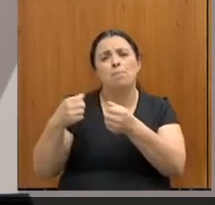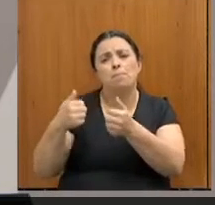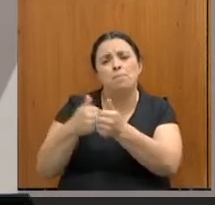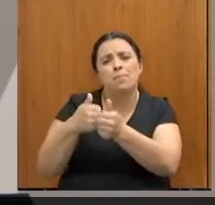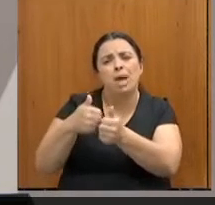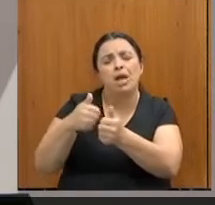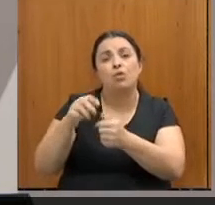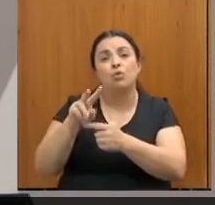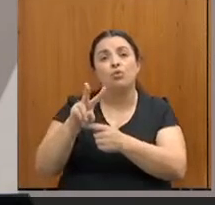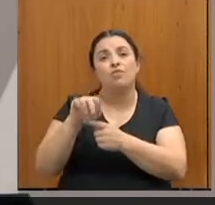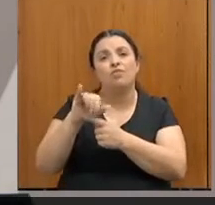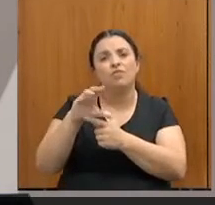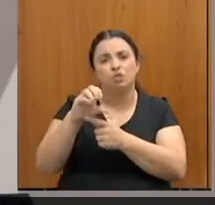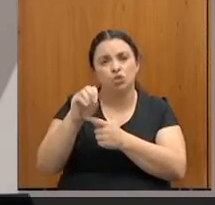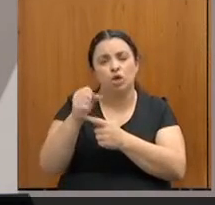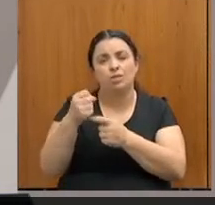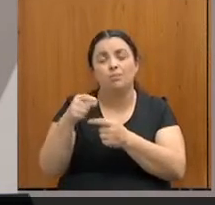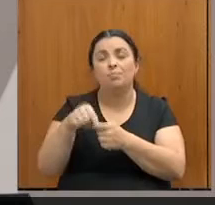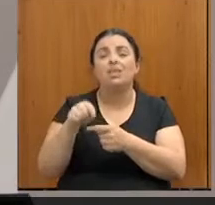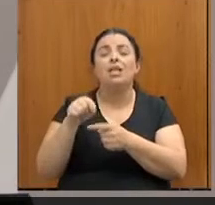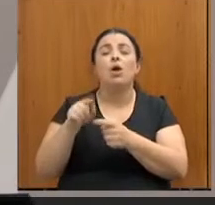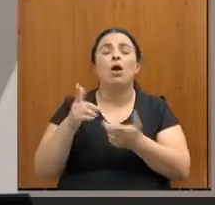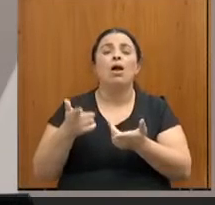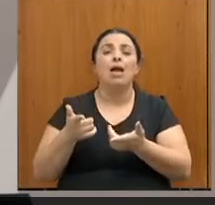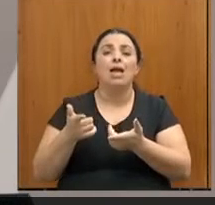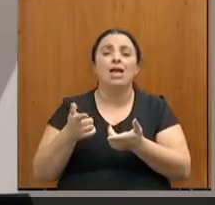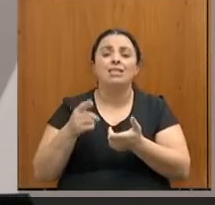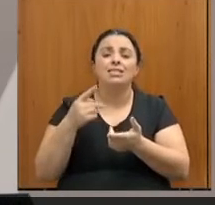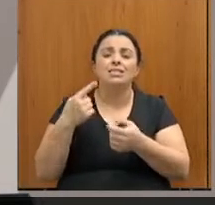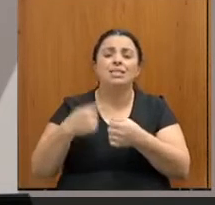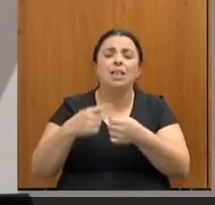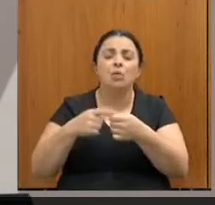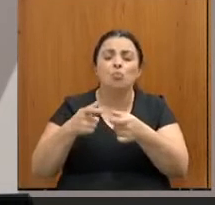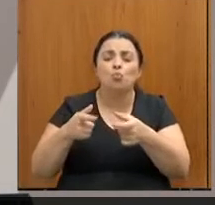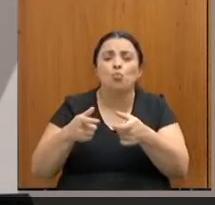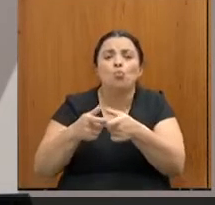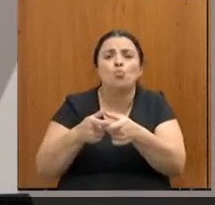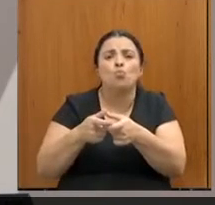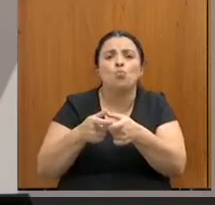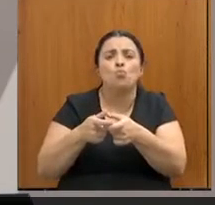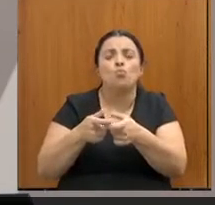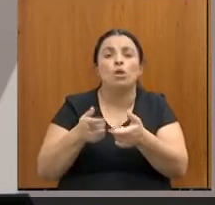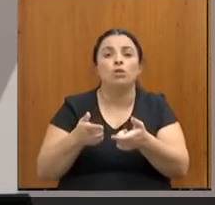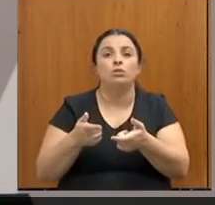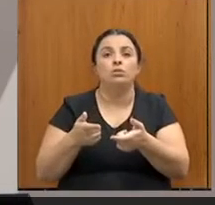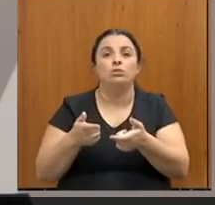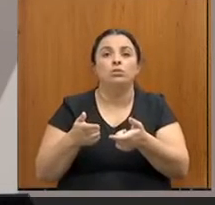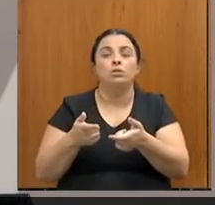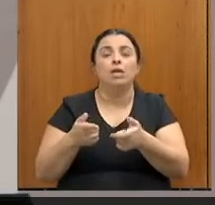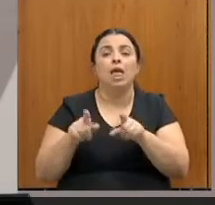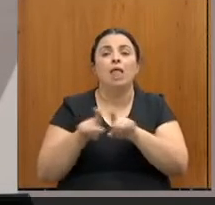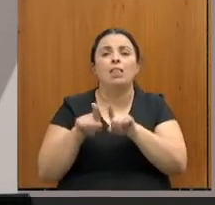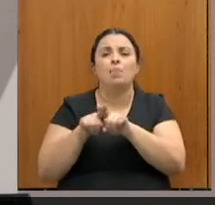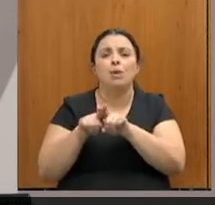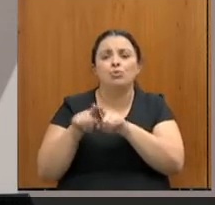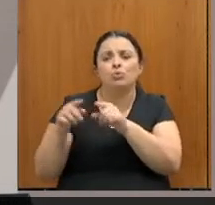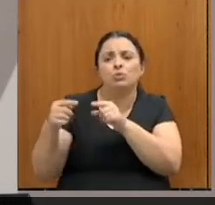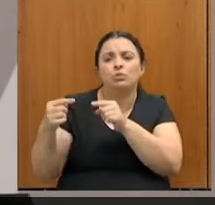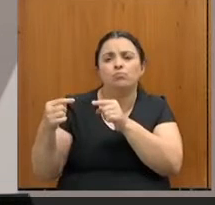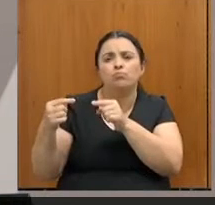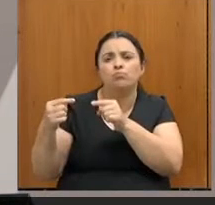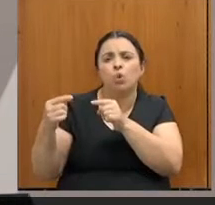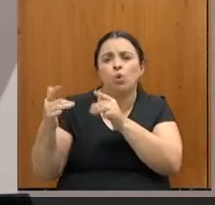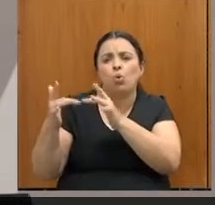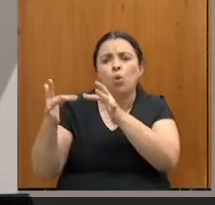Gil desenvolvimento da cidade pequeno porte e dos gargalos para